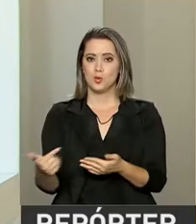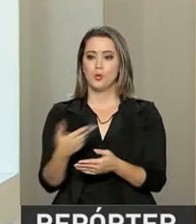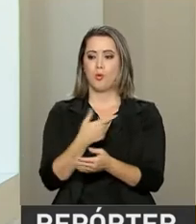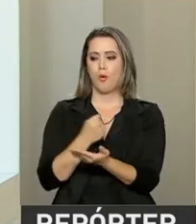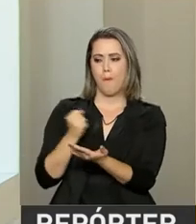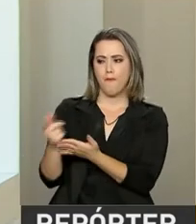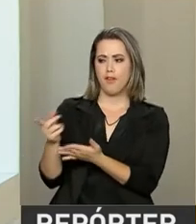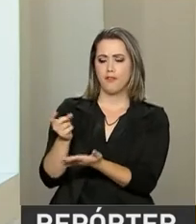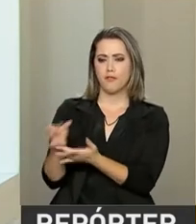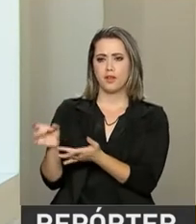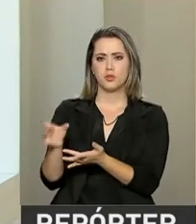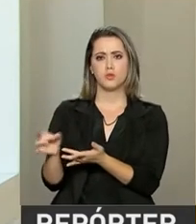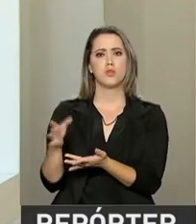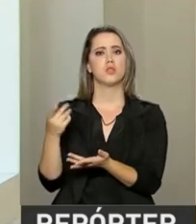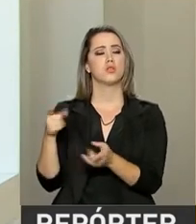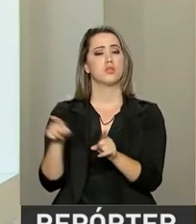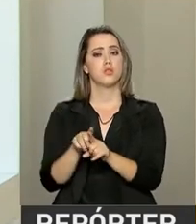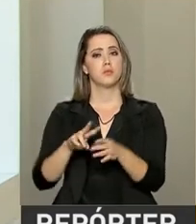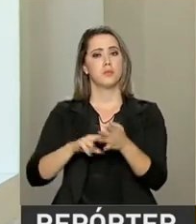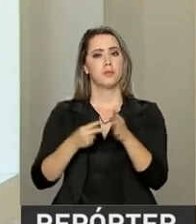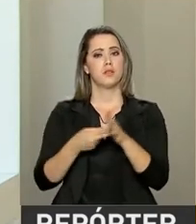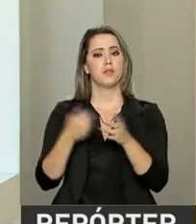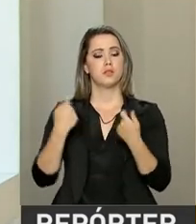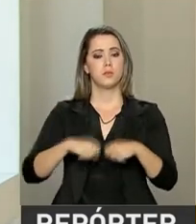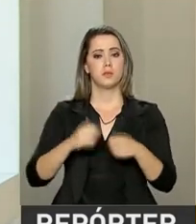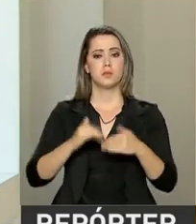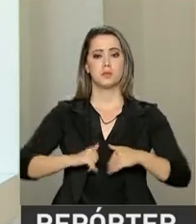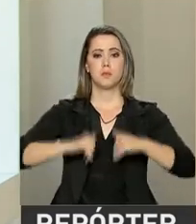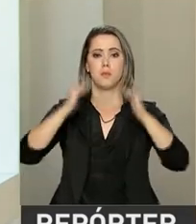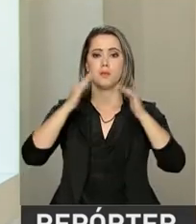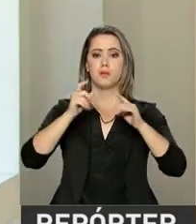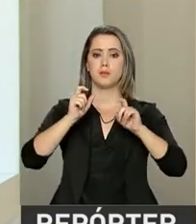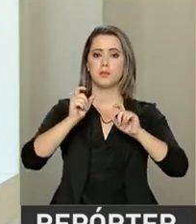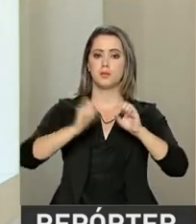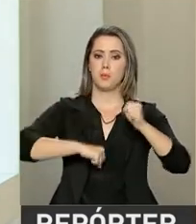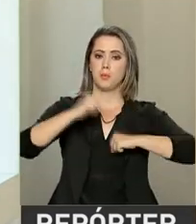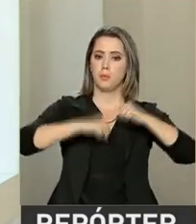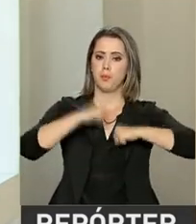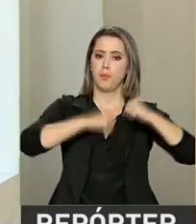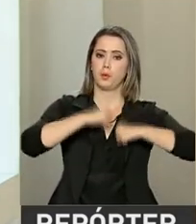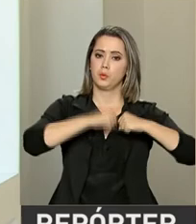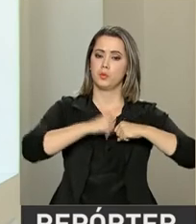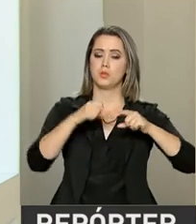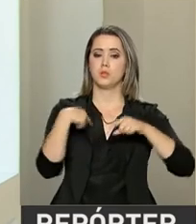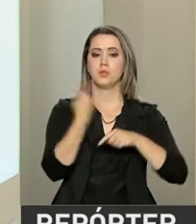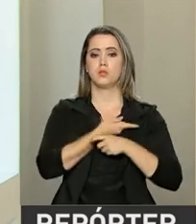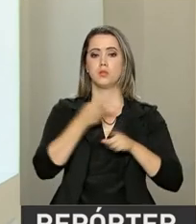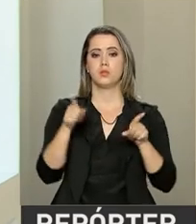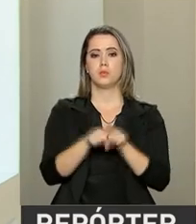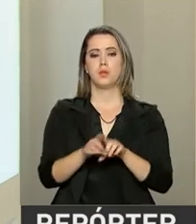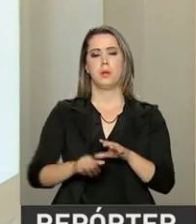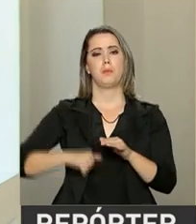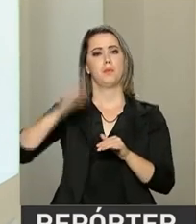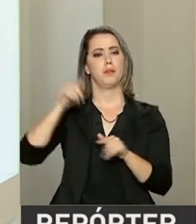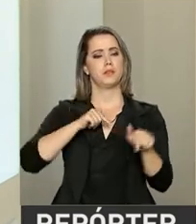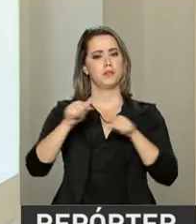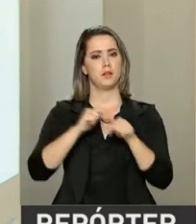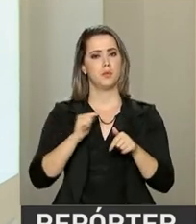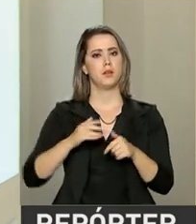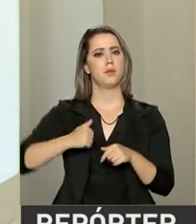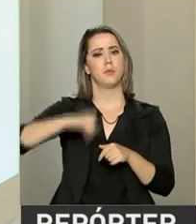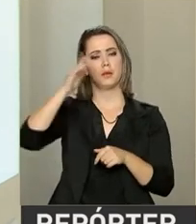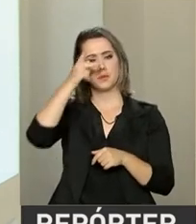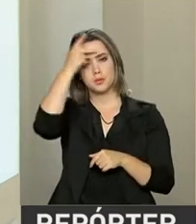de exportação significa dizer que é necessário aumentar a produção e para aumentar a produção e vão gerar também mais emprego e mais